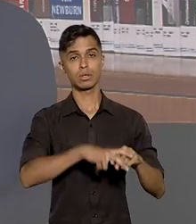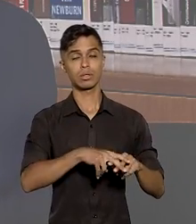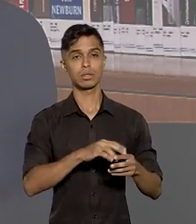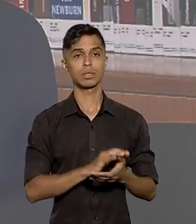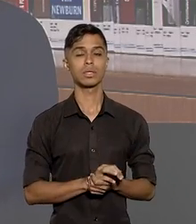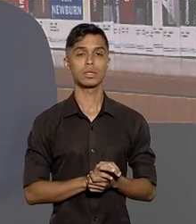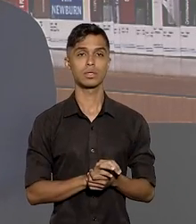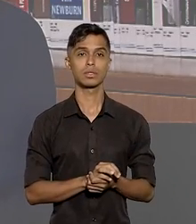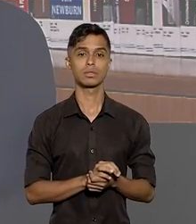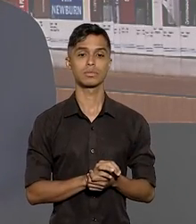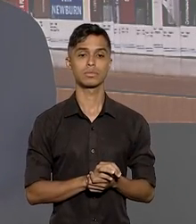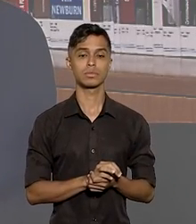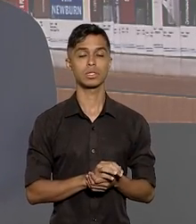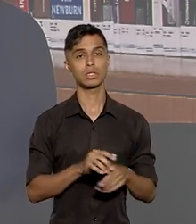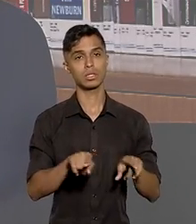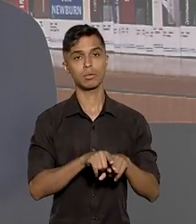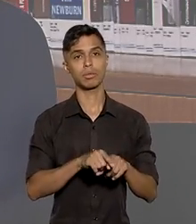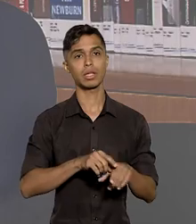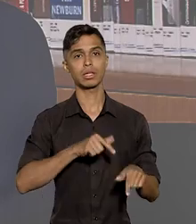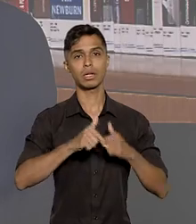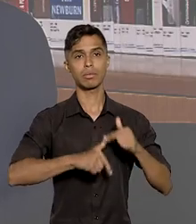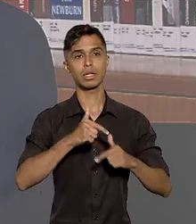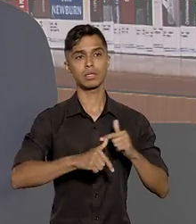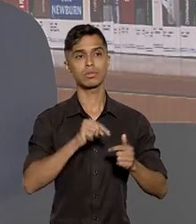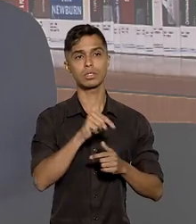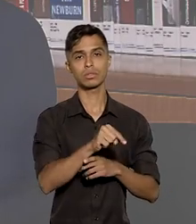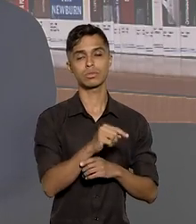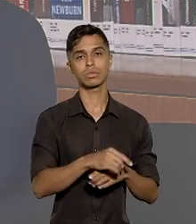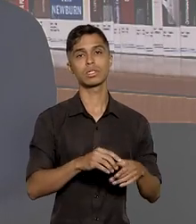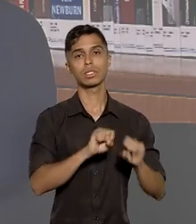funcionários do sistema penitenciário, né, que não nem sempre